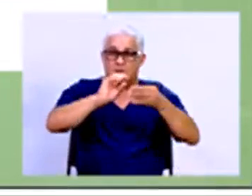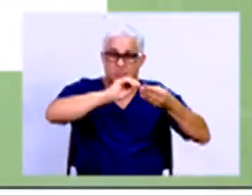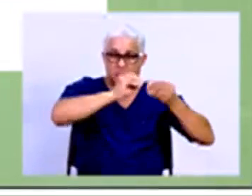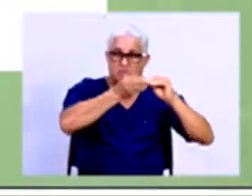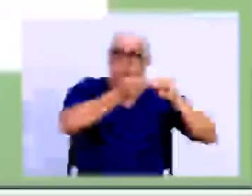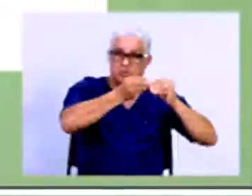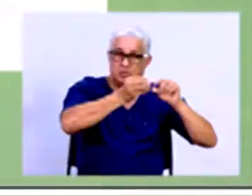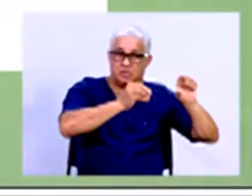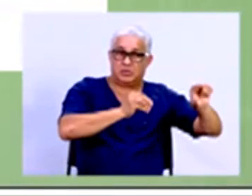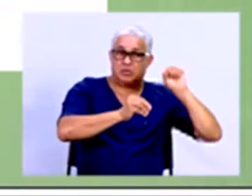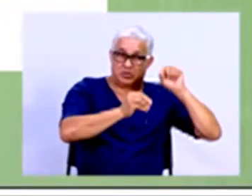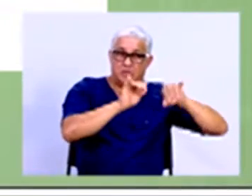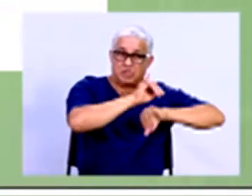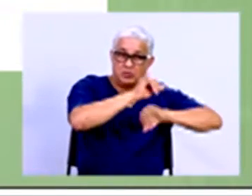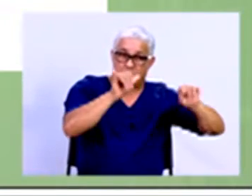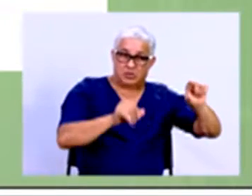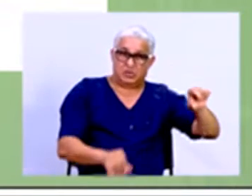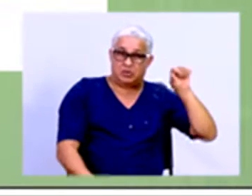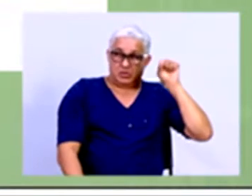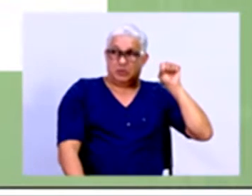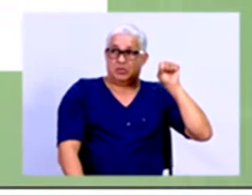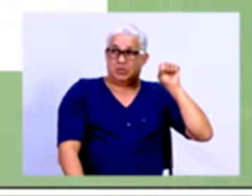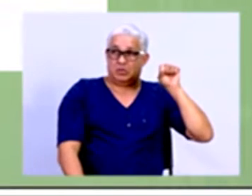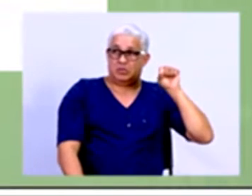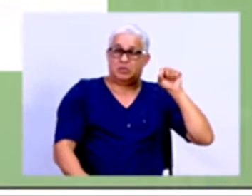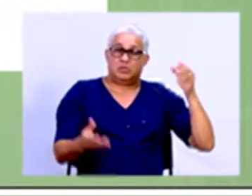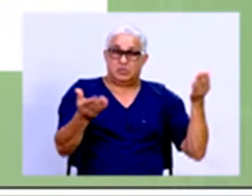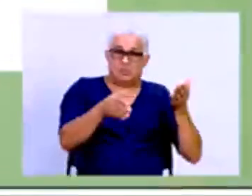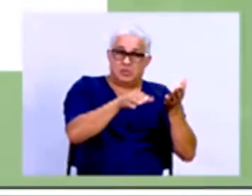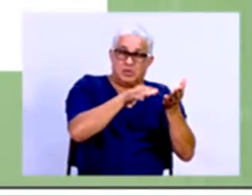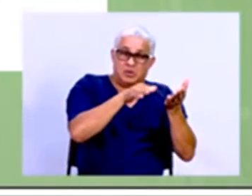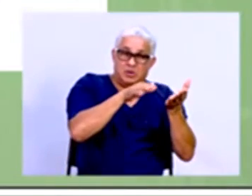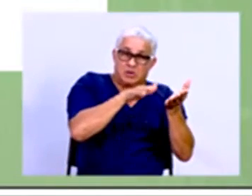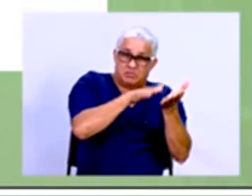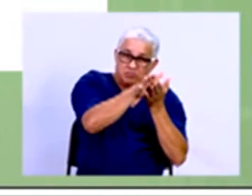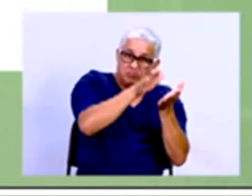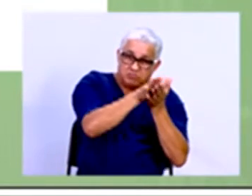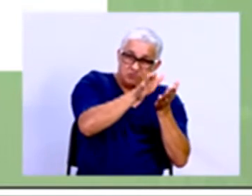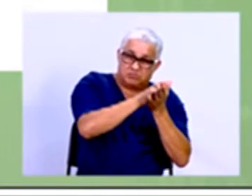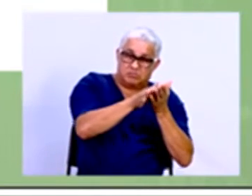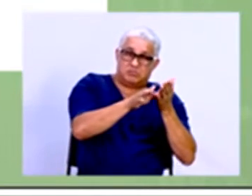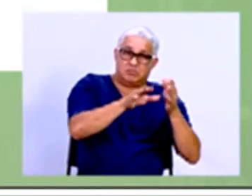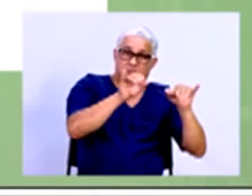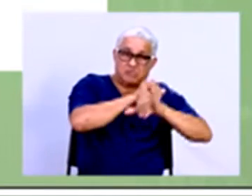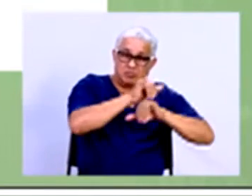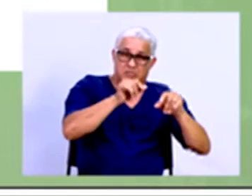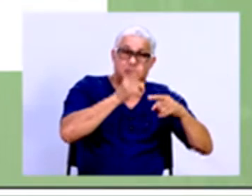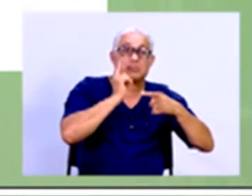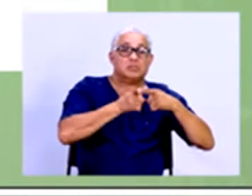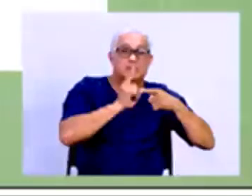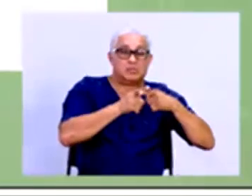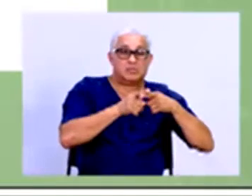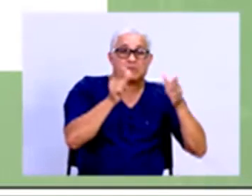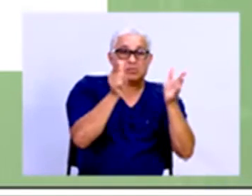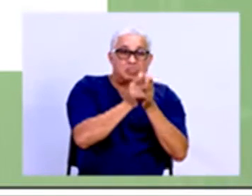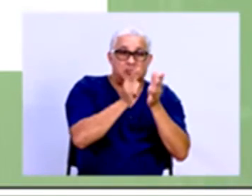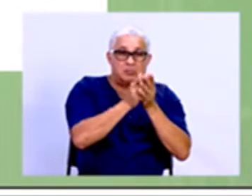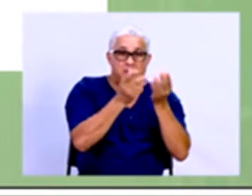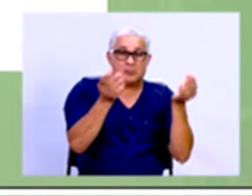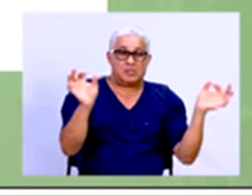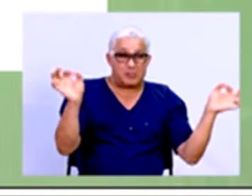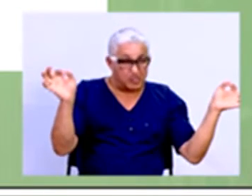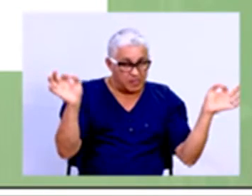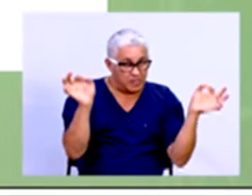seleção da informação, agora a gente imprime essas informações. Para quê? para o nosso formulário vir preenchido quando a